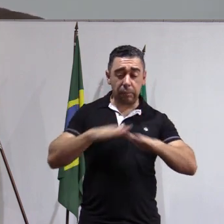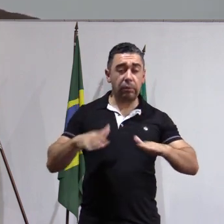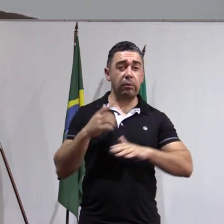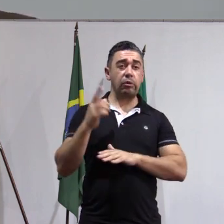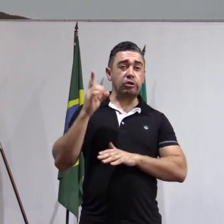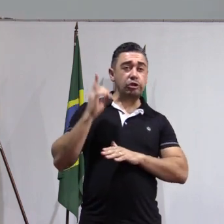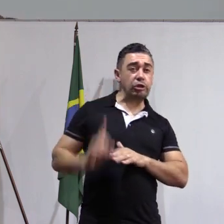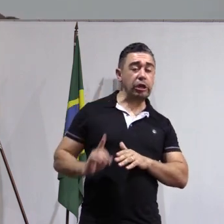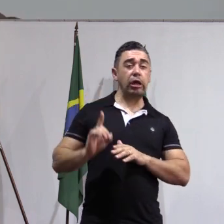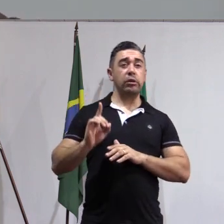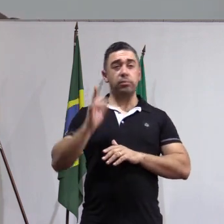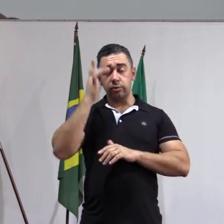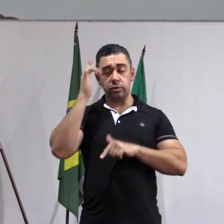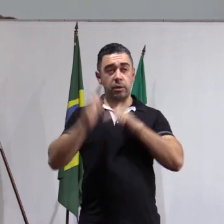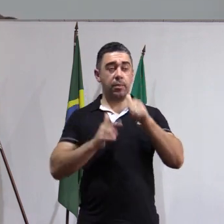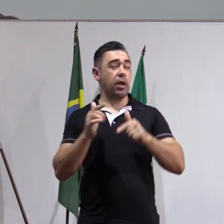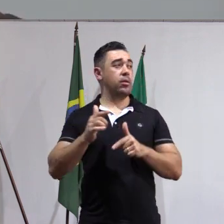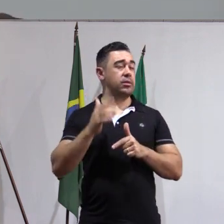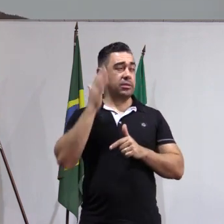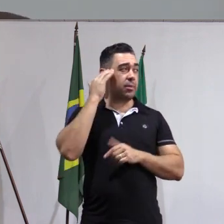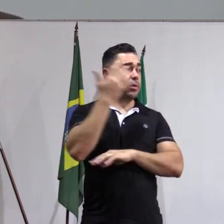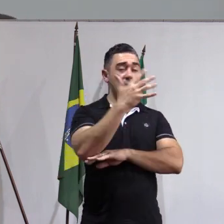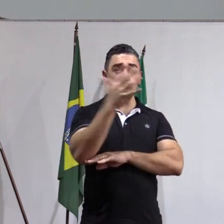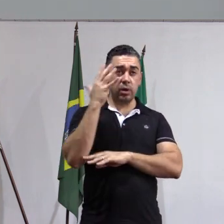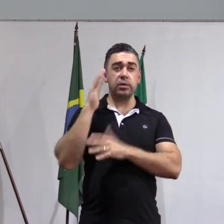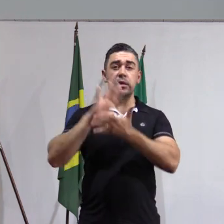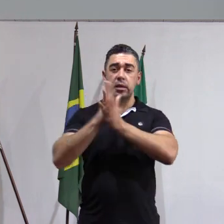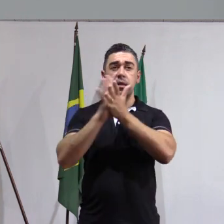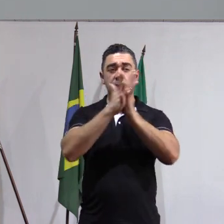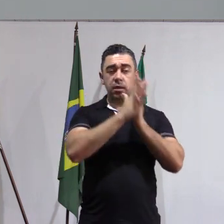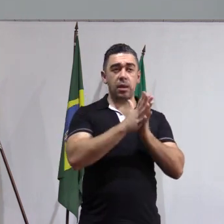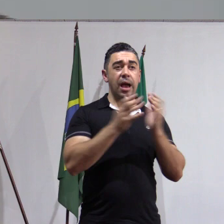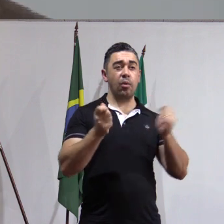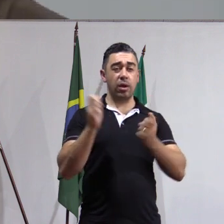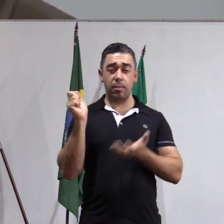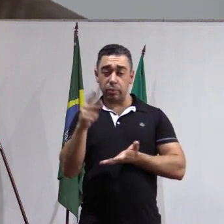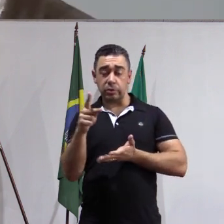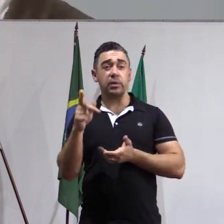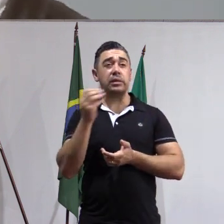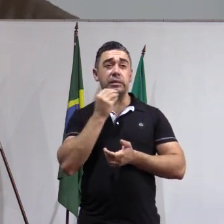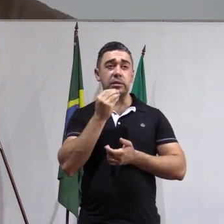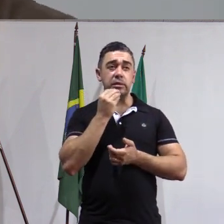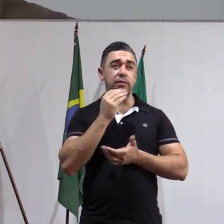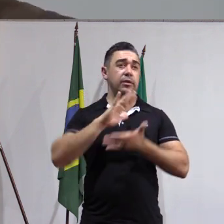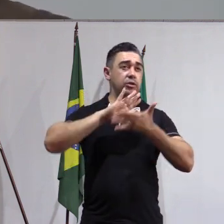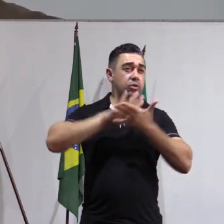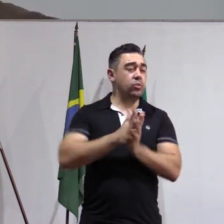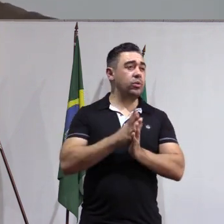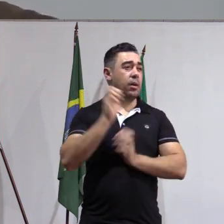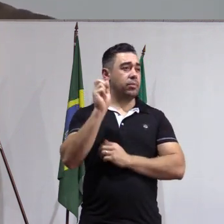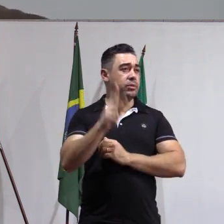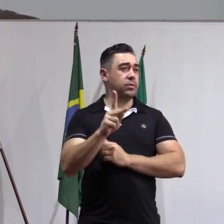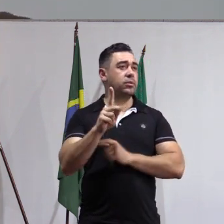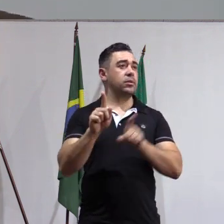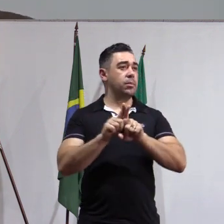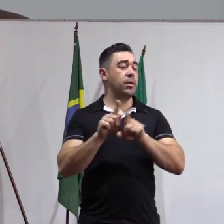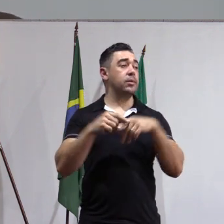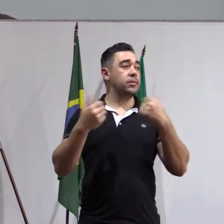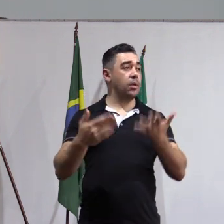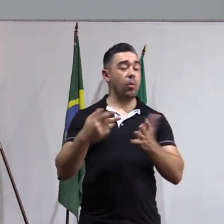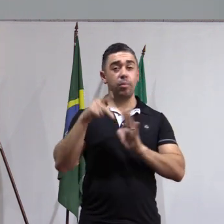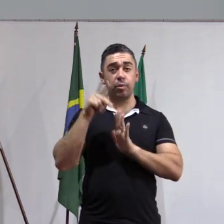sendo acabado, e a gente sabe que está sendo. A reforma previdenciária tem como pretensão acabar com a Previdência. Ou seja,